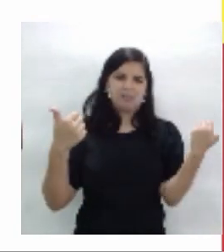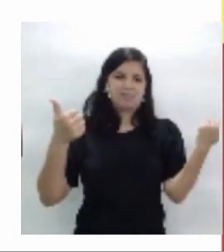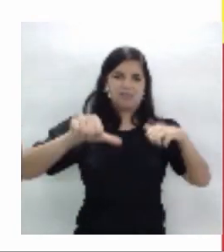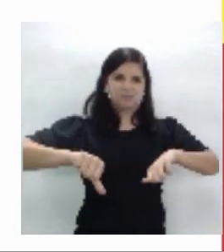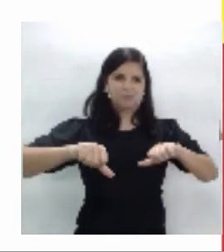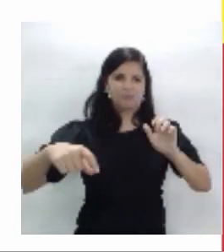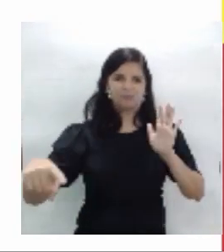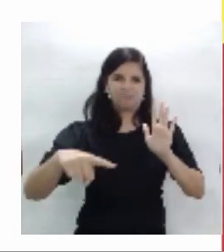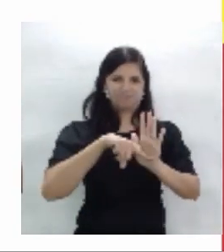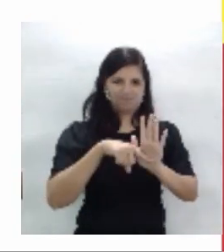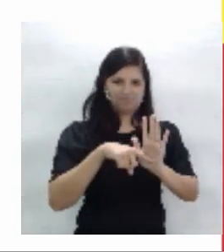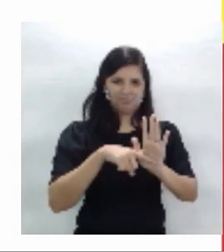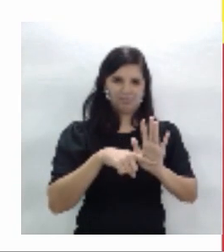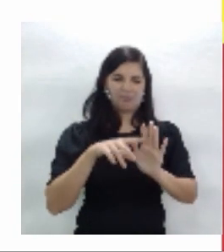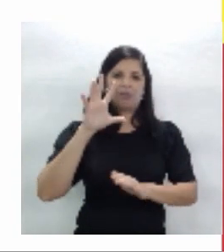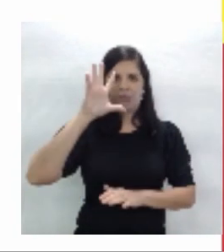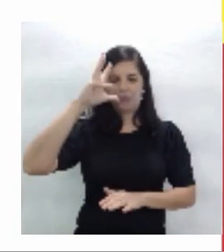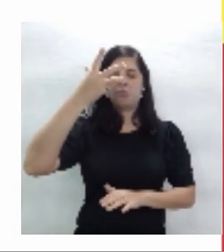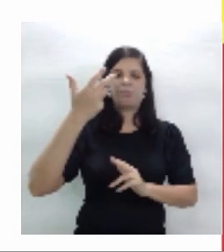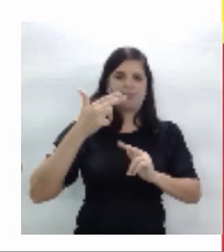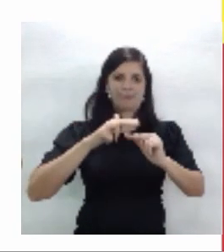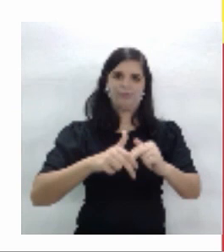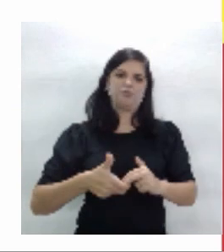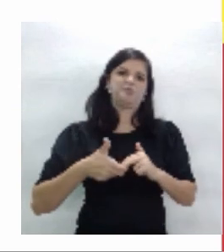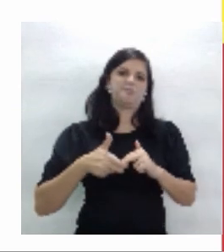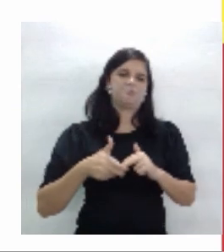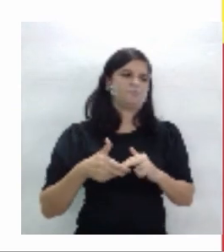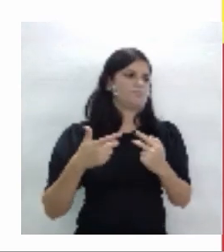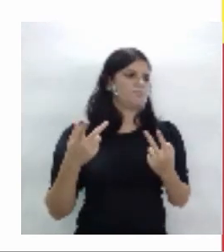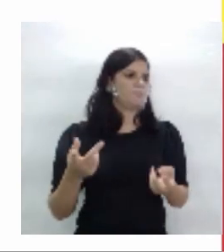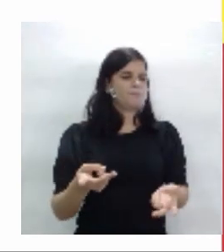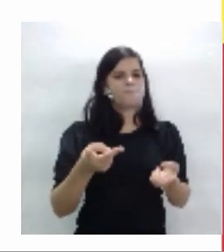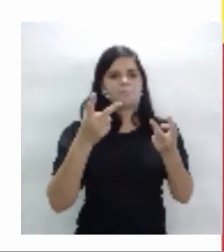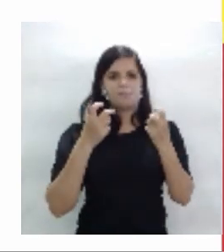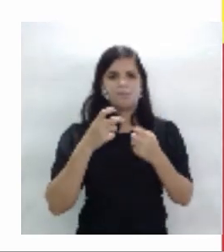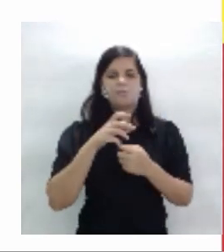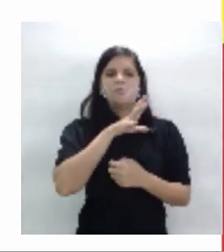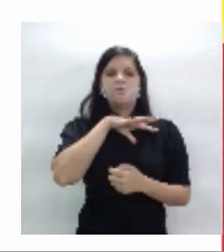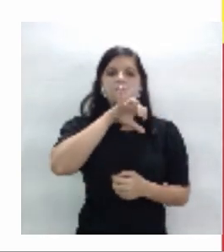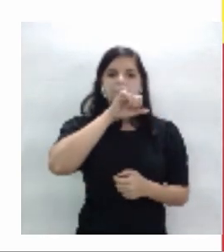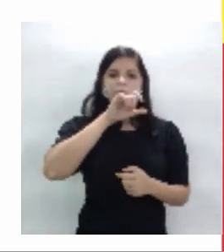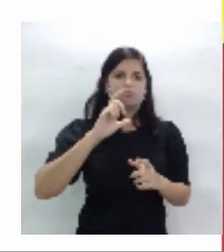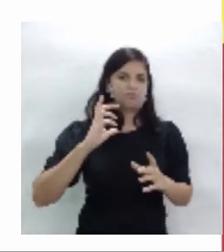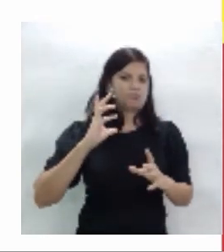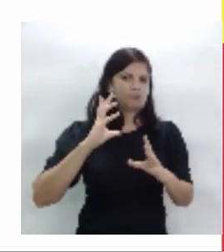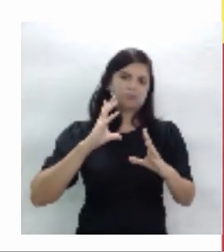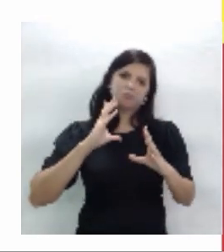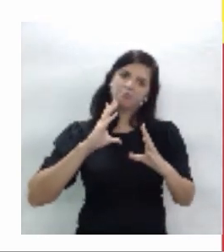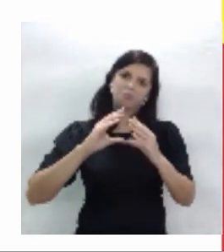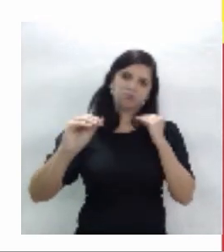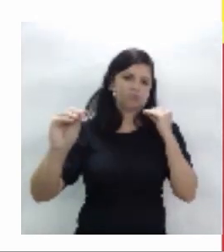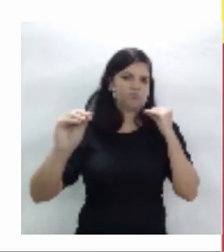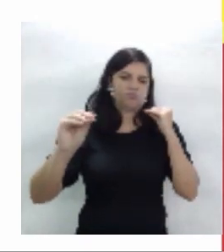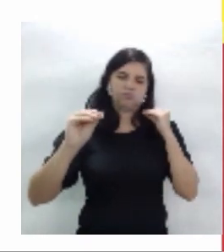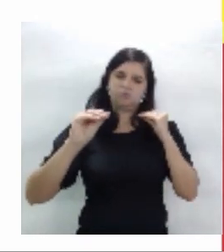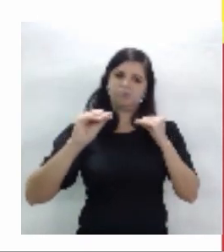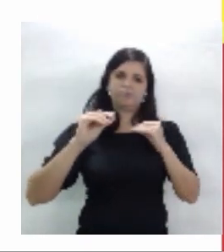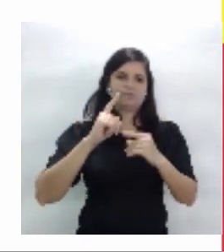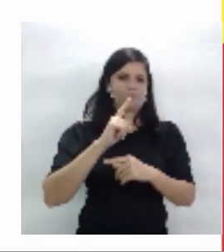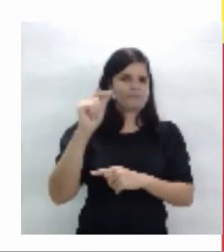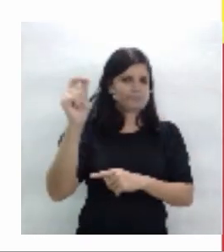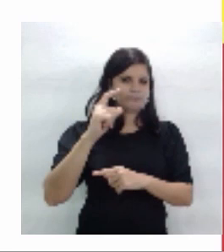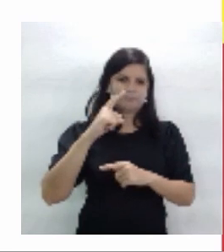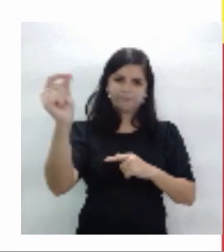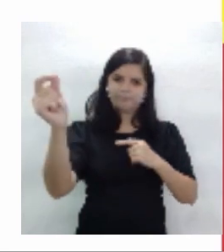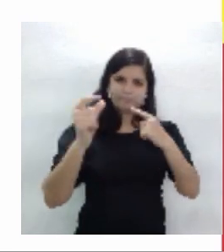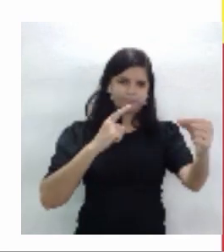para esse ambiente, é isso que acontece. Então, você está observando, né, os animais eles fugindo, muitas espécies de